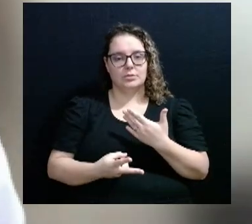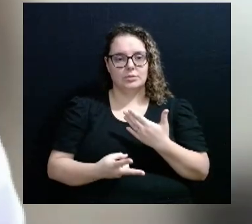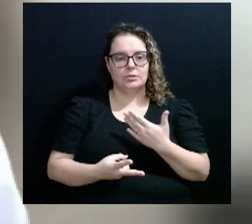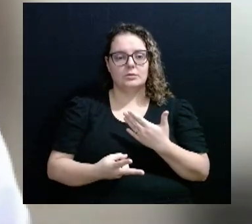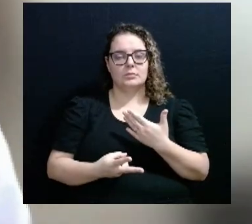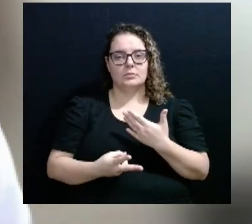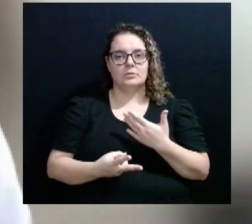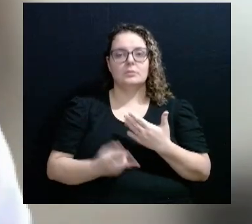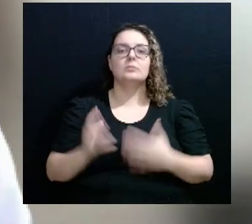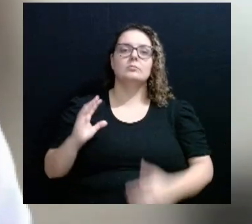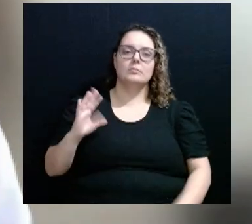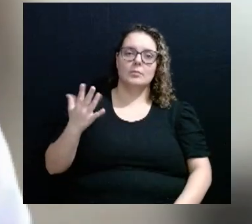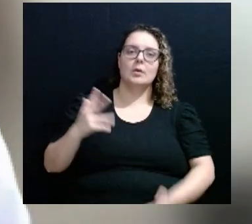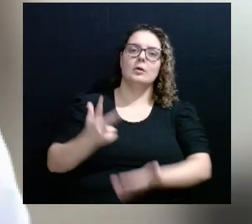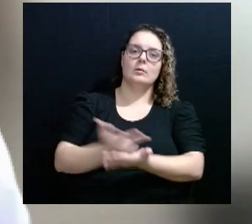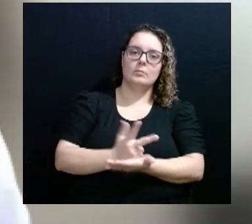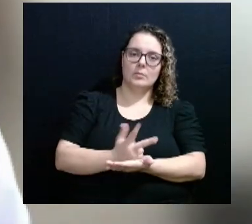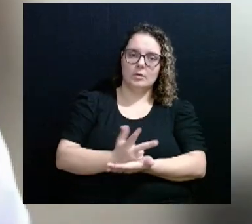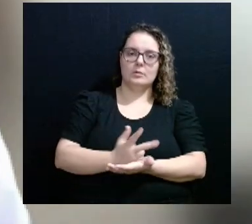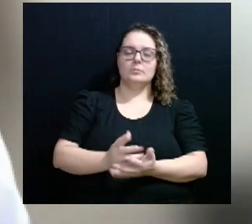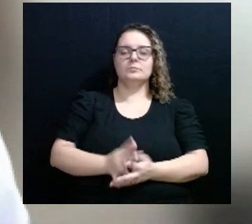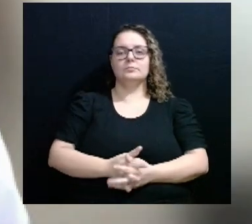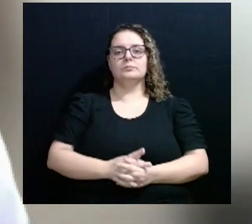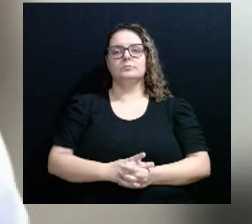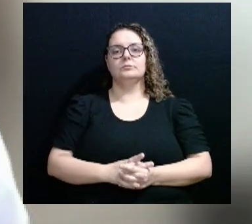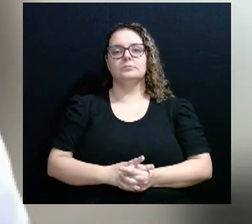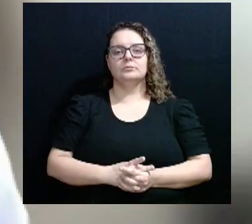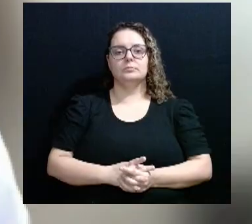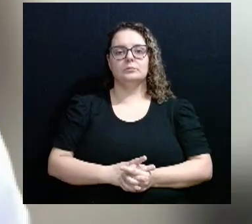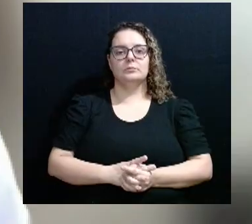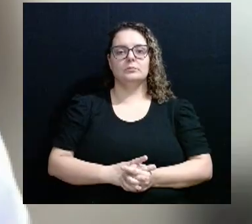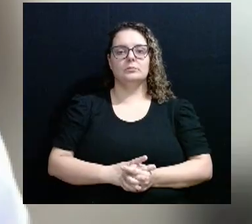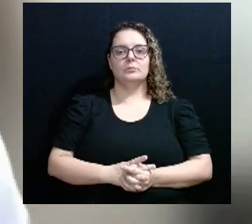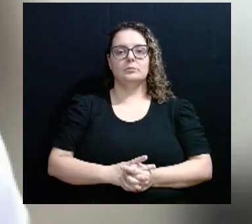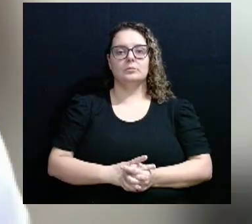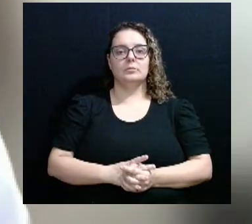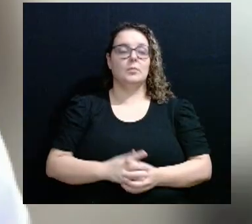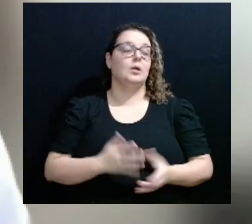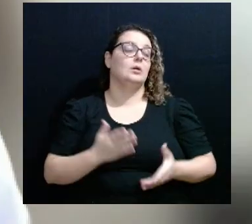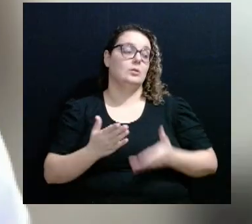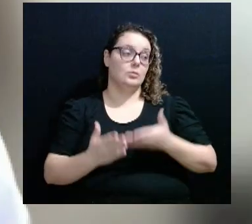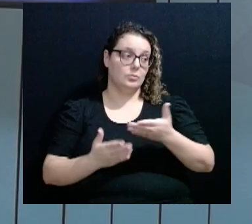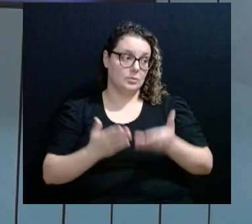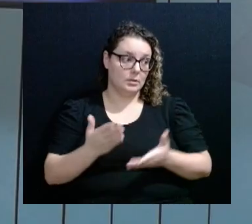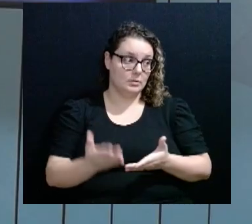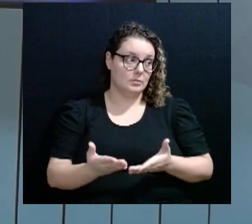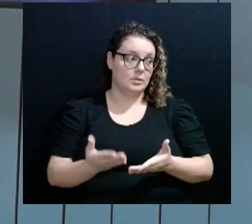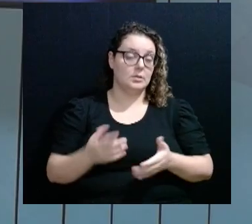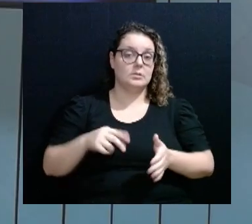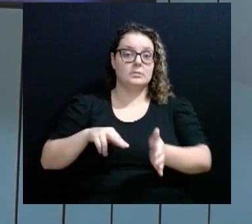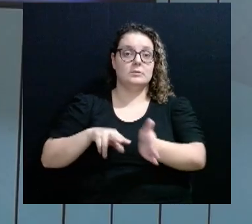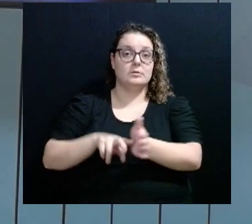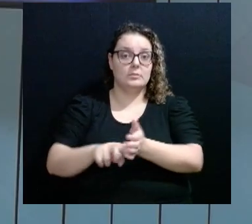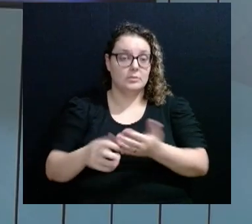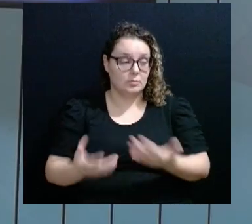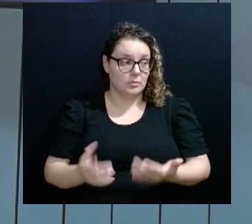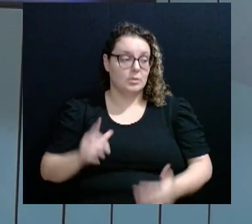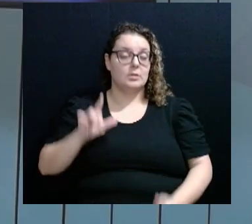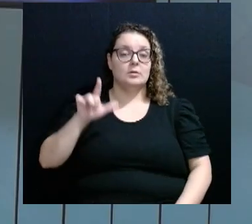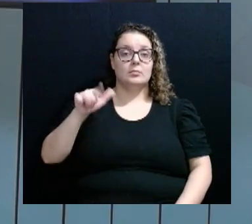trazer, fazer com que aconteça uma convulsão. E além do tratamento, né, se